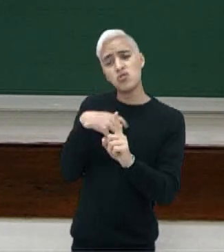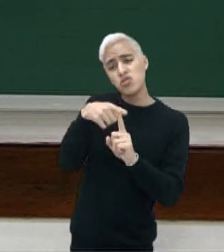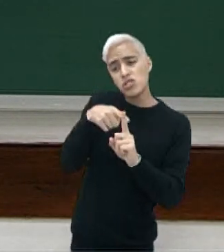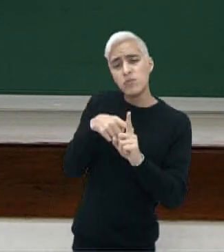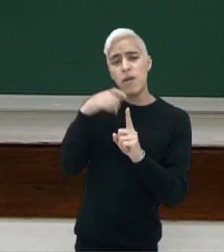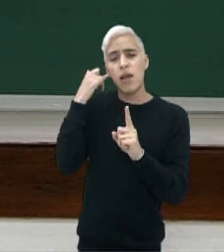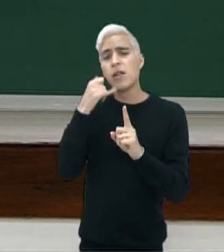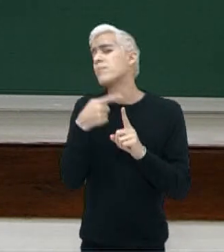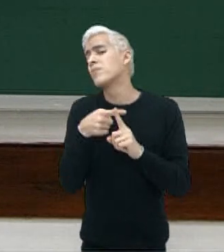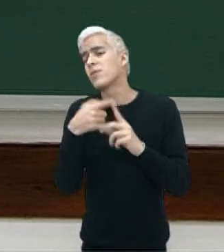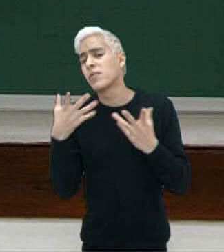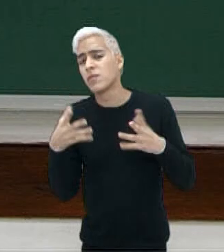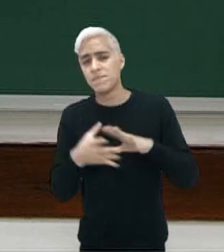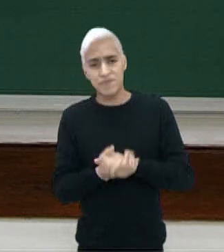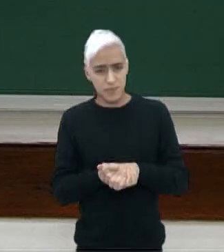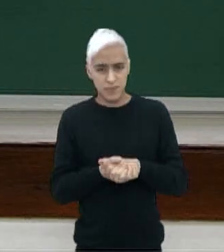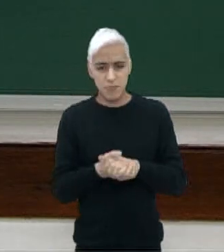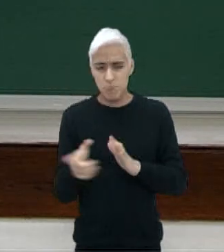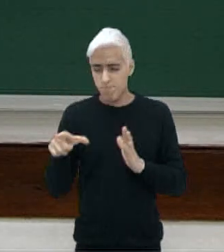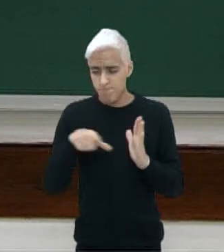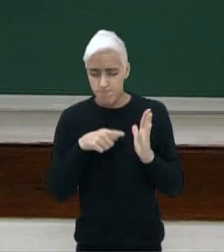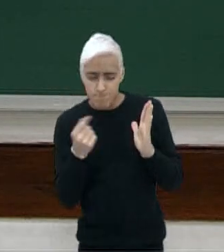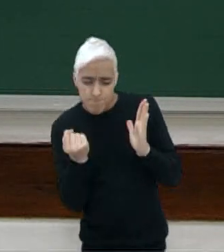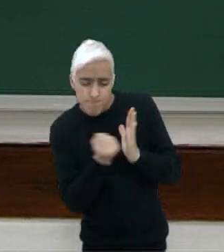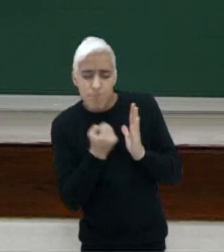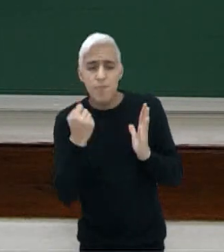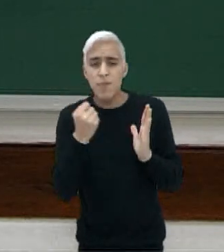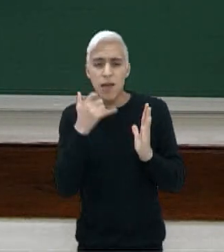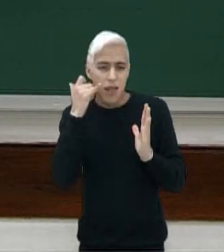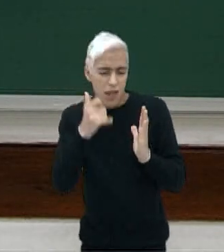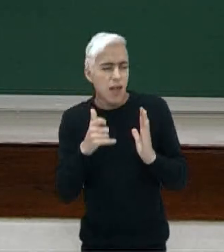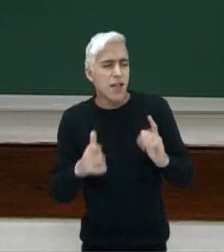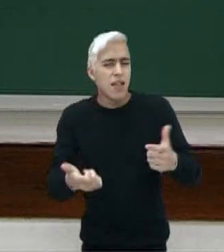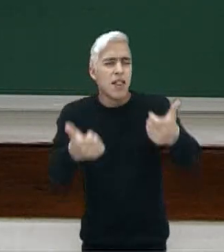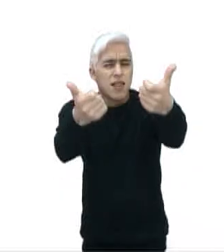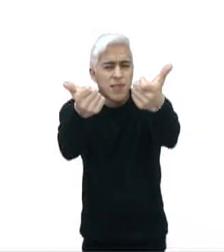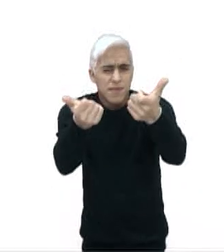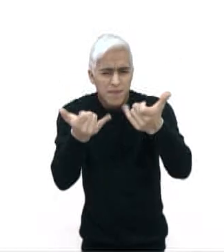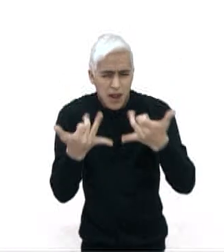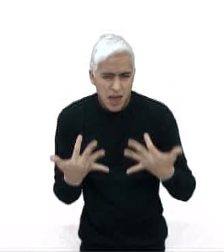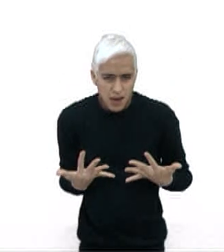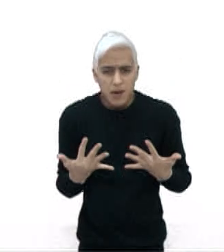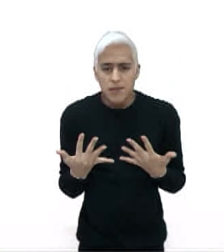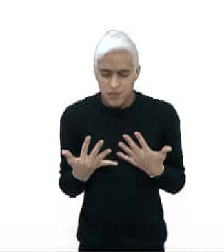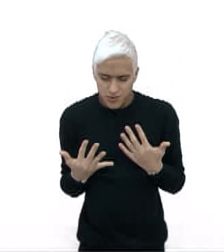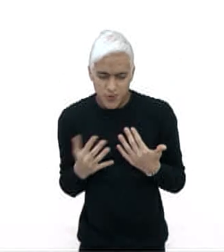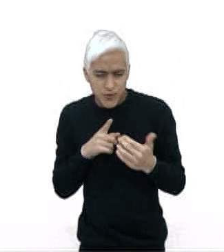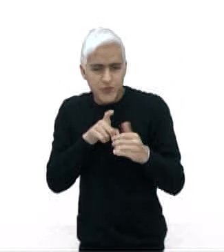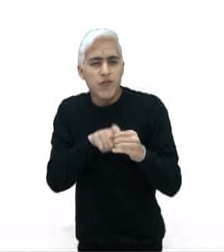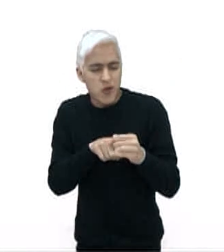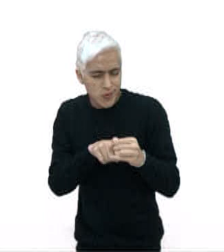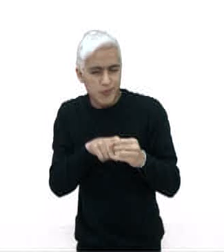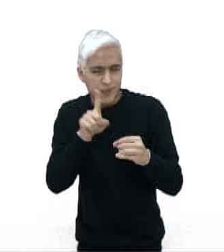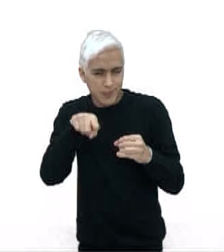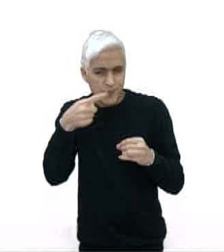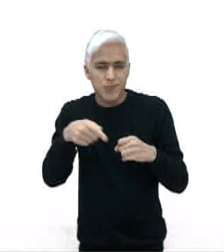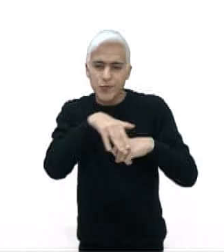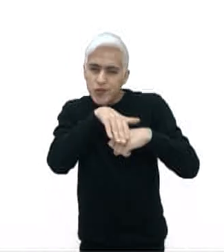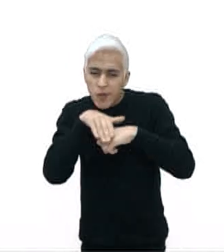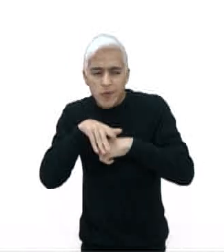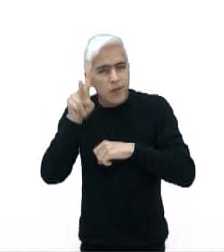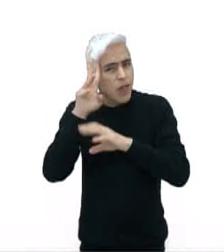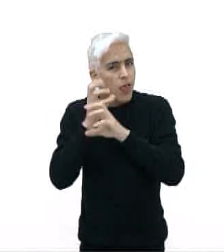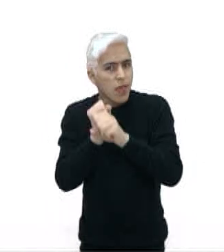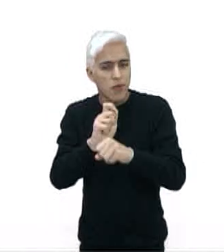relato? Tem marcas de relato. Né? Explica aí para mim e depois a gente volta para conversar e revisar essa